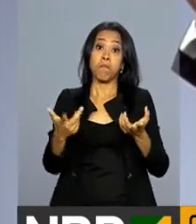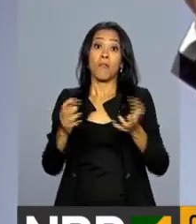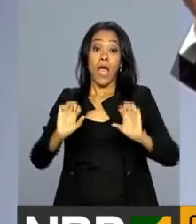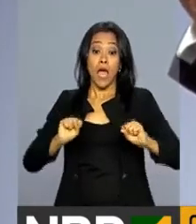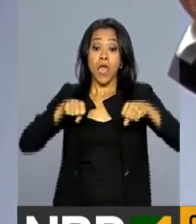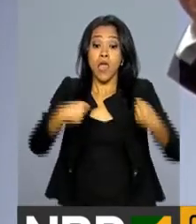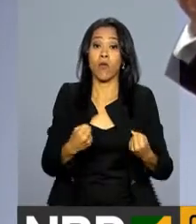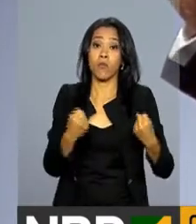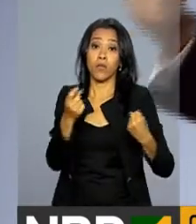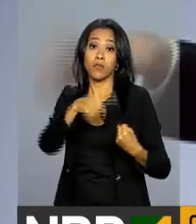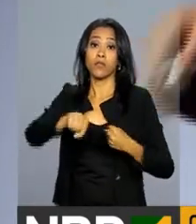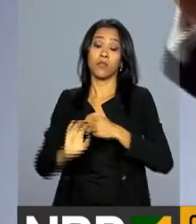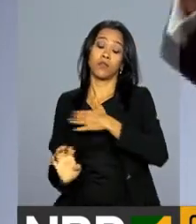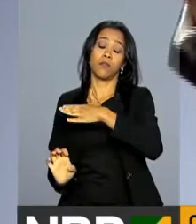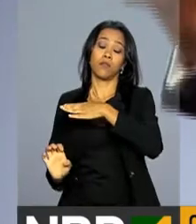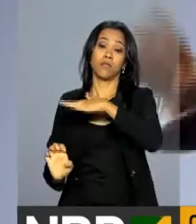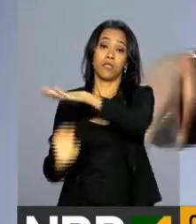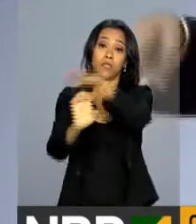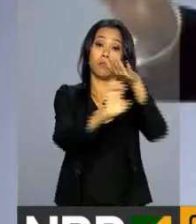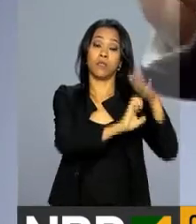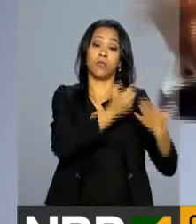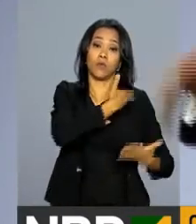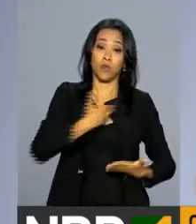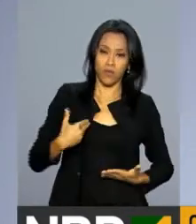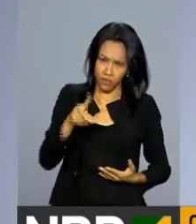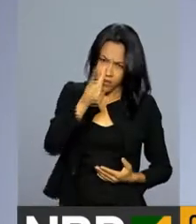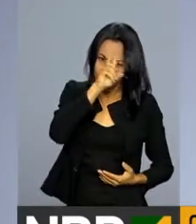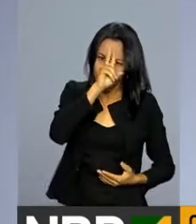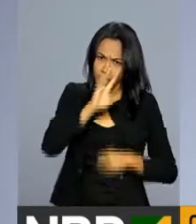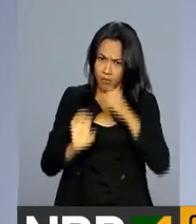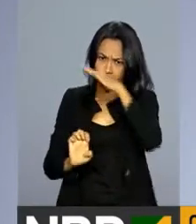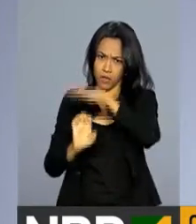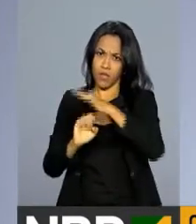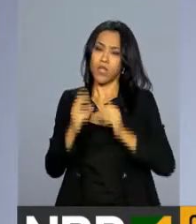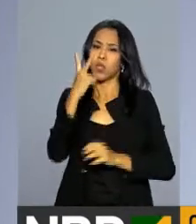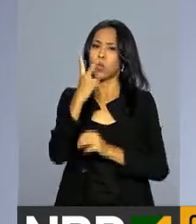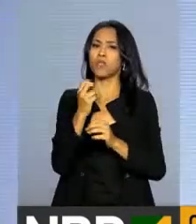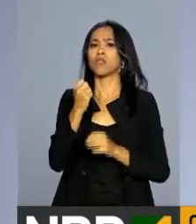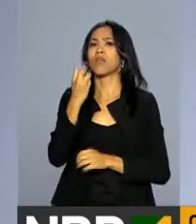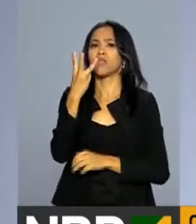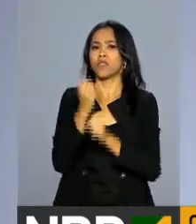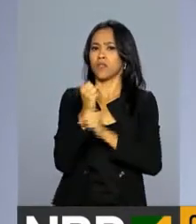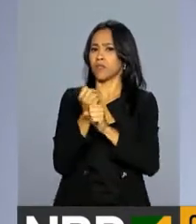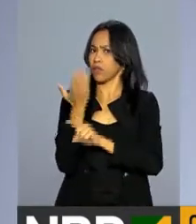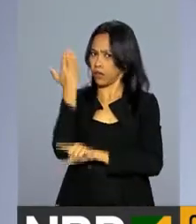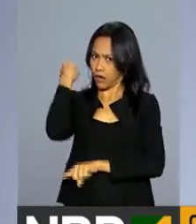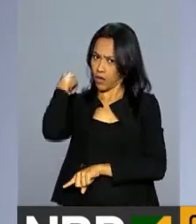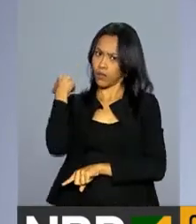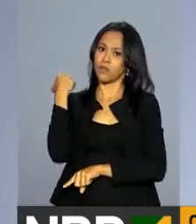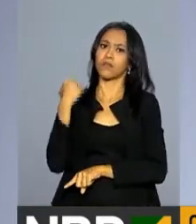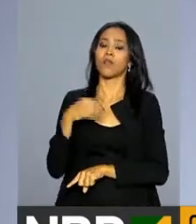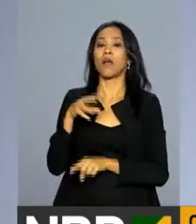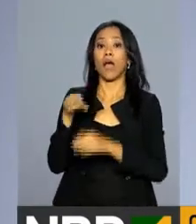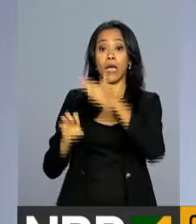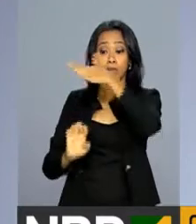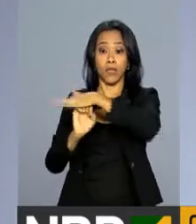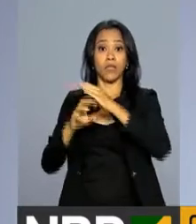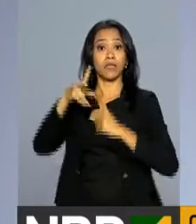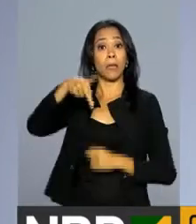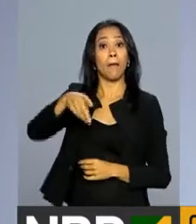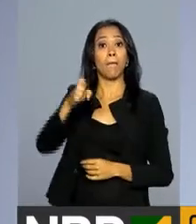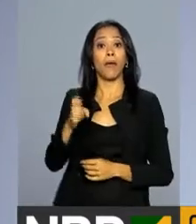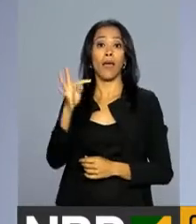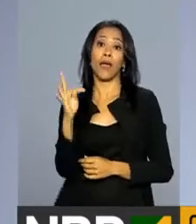estatais vocês se lembram que a petrobras há dois anos e meio três anos atrás se me permite a expressão livre ela quase um palavrão